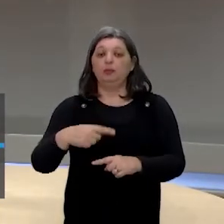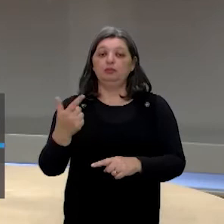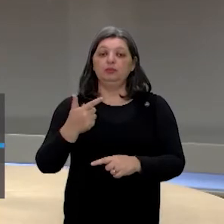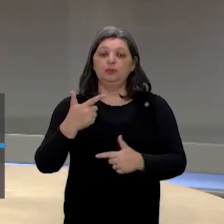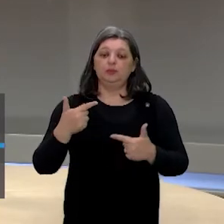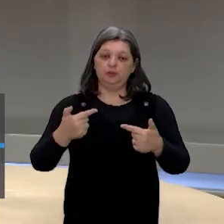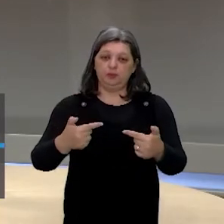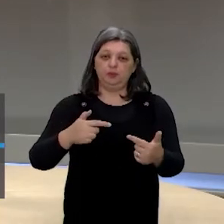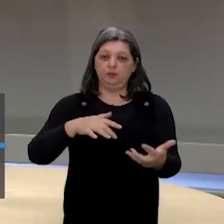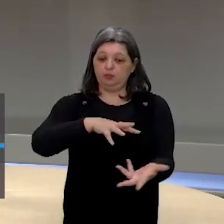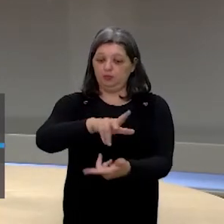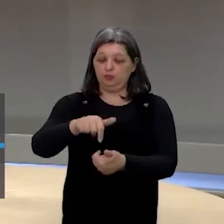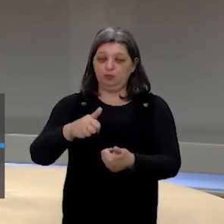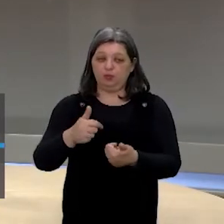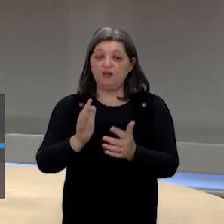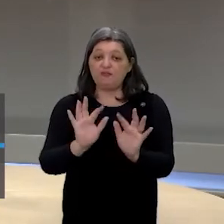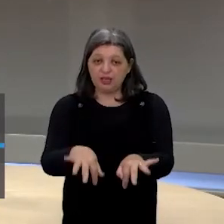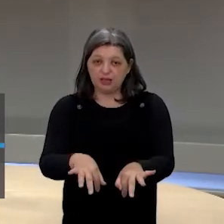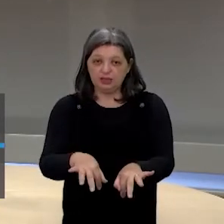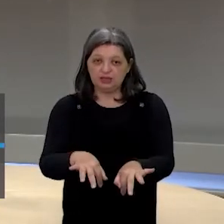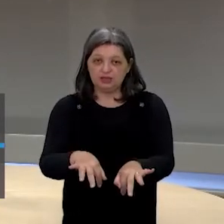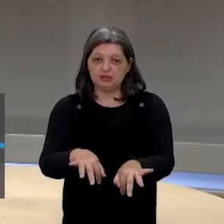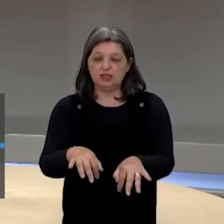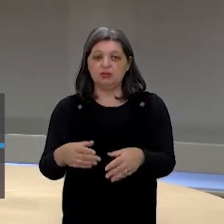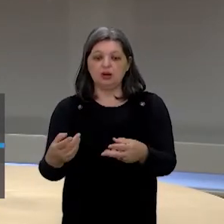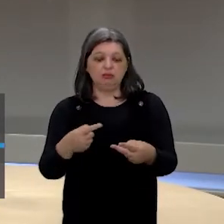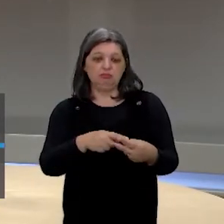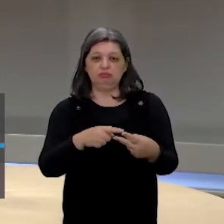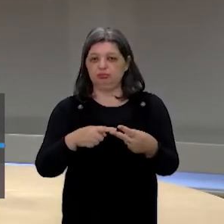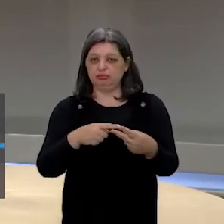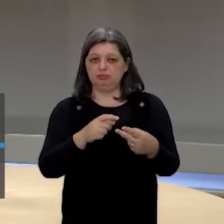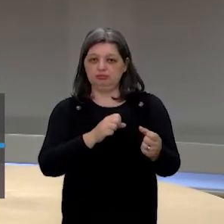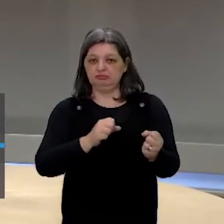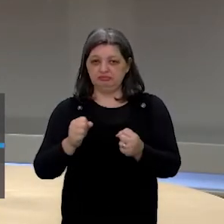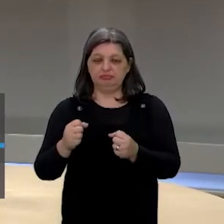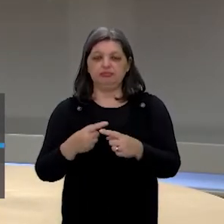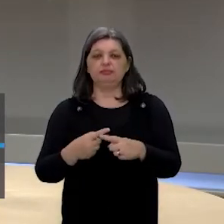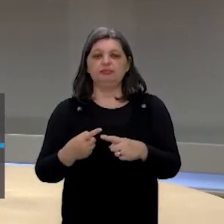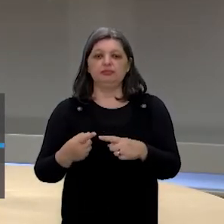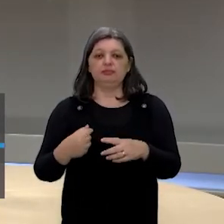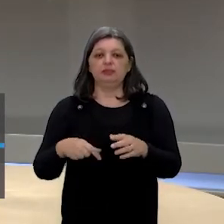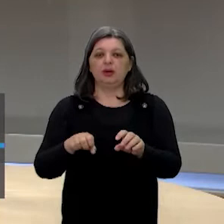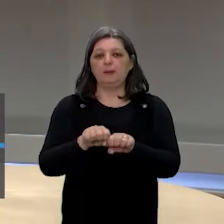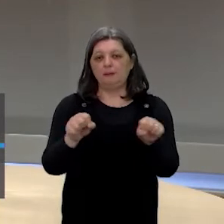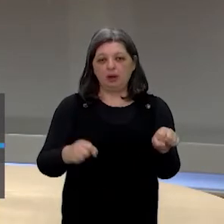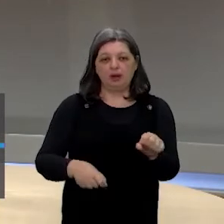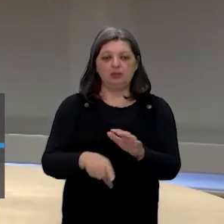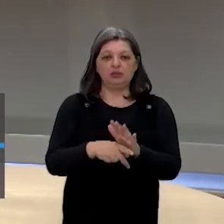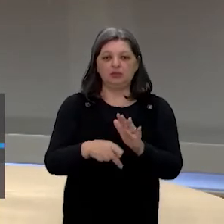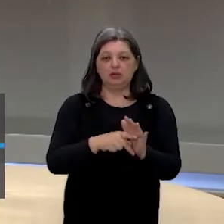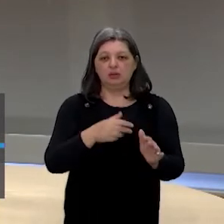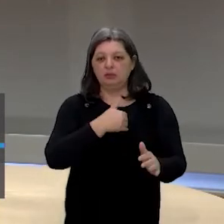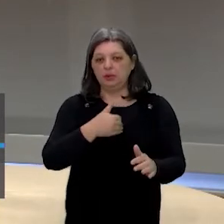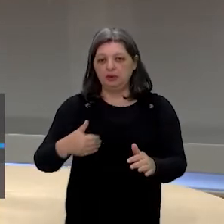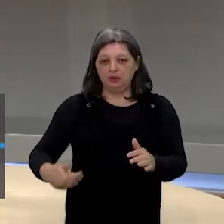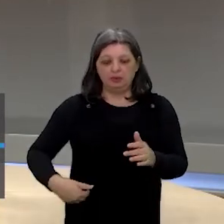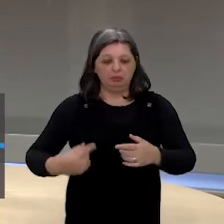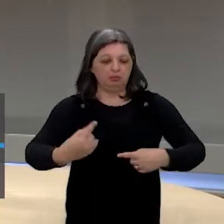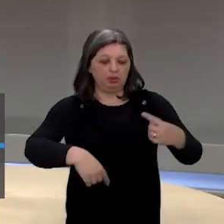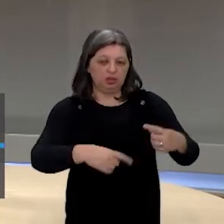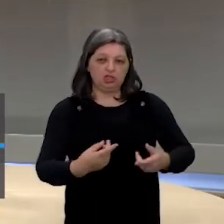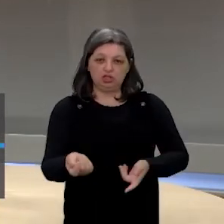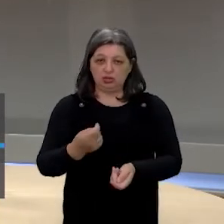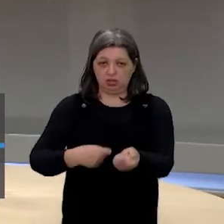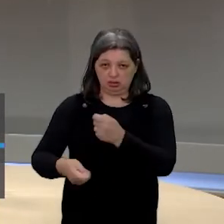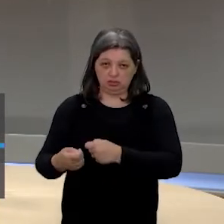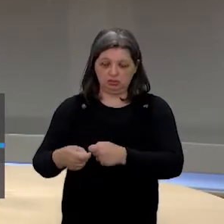acaba, né, se vêm aí as duas potências, cada uma com um sistema, político e econômico diferente. Os